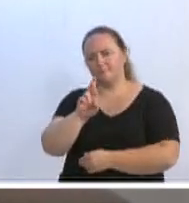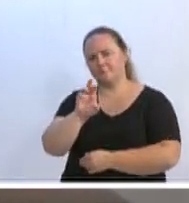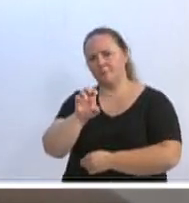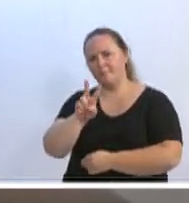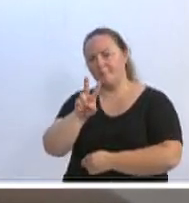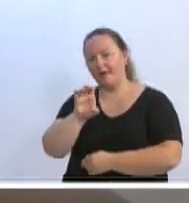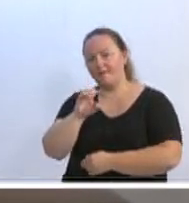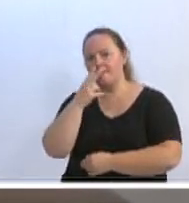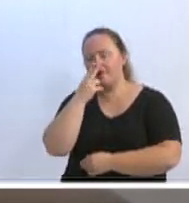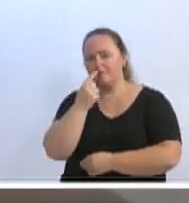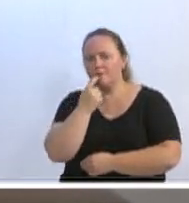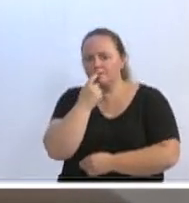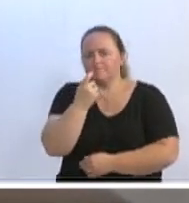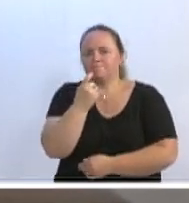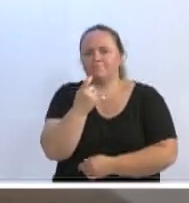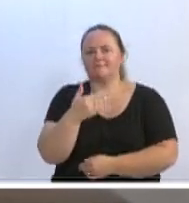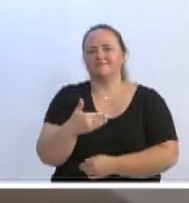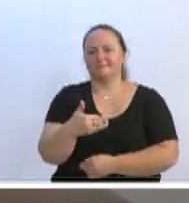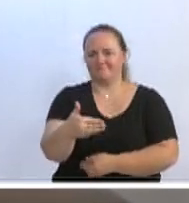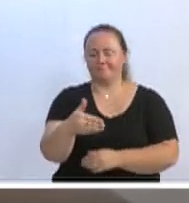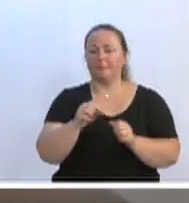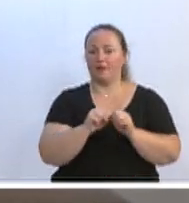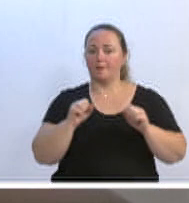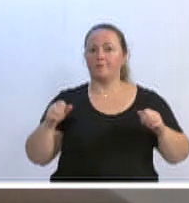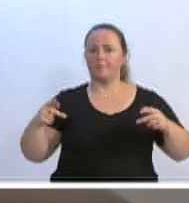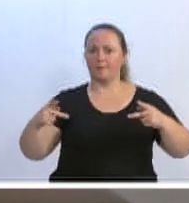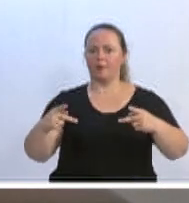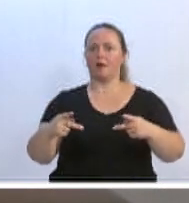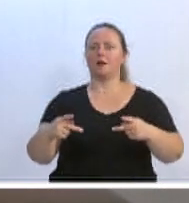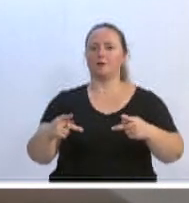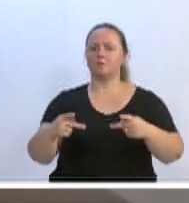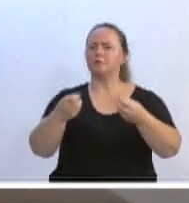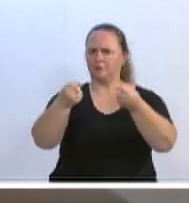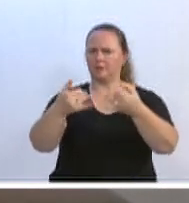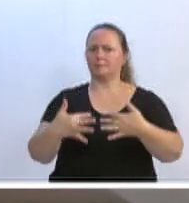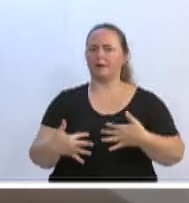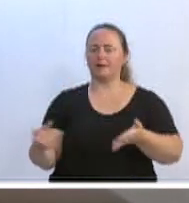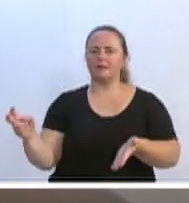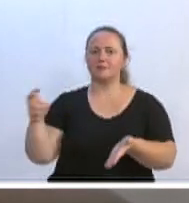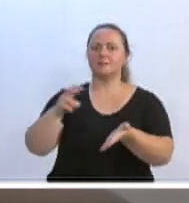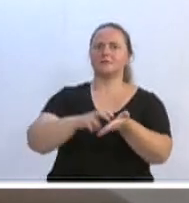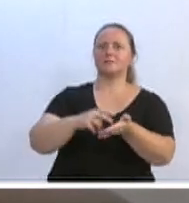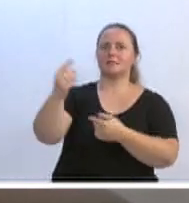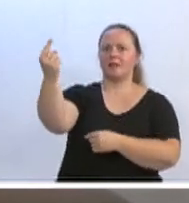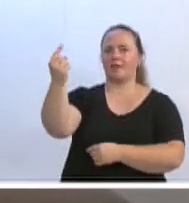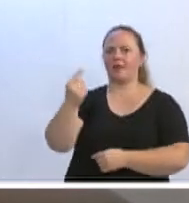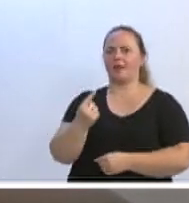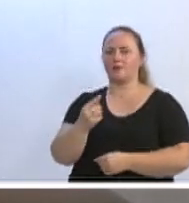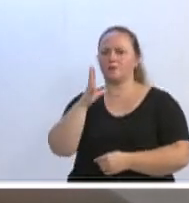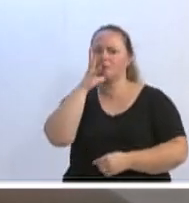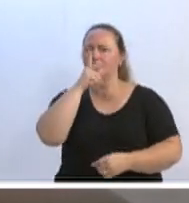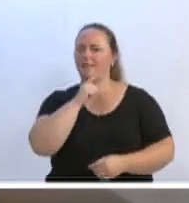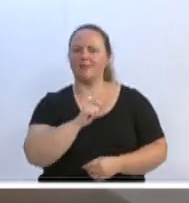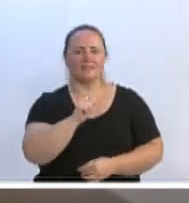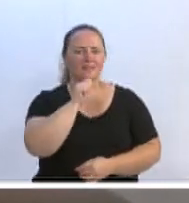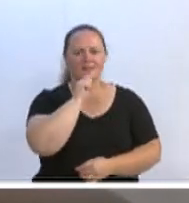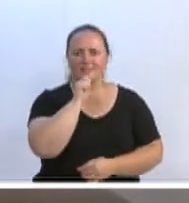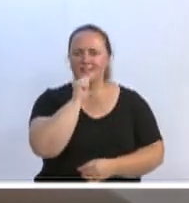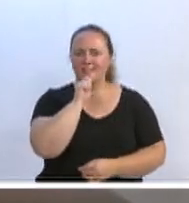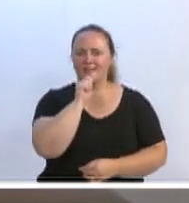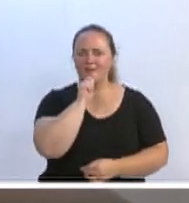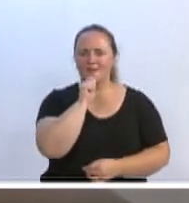em Apocalipse faz muitas menções: eis que cedo venho, eis que venho sem demora.